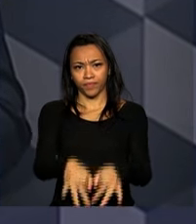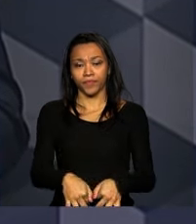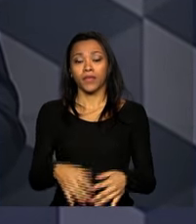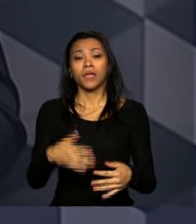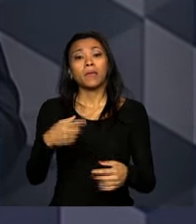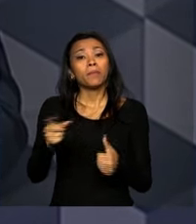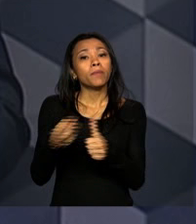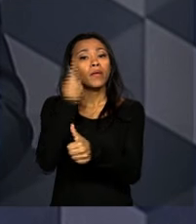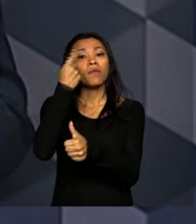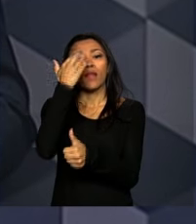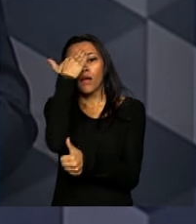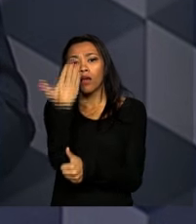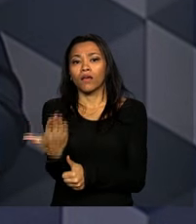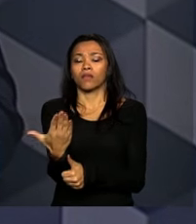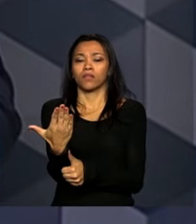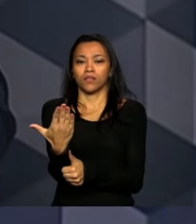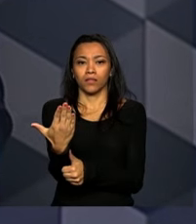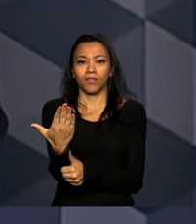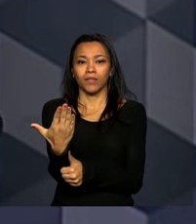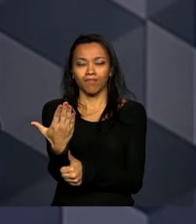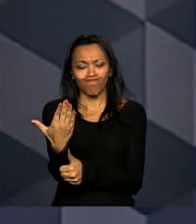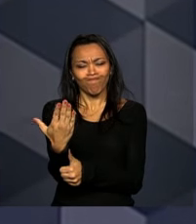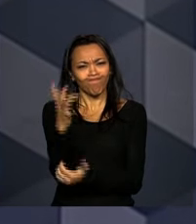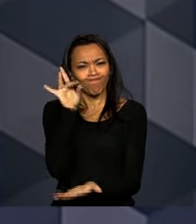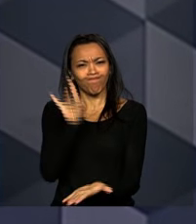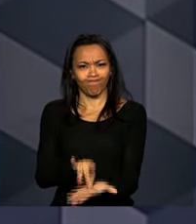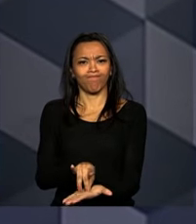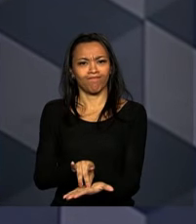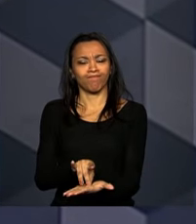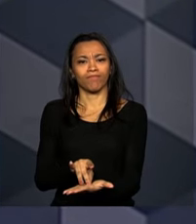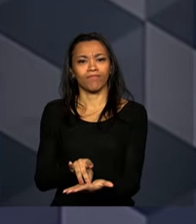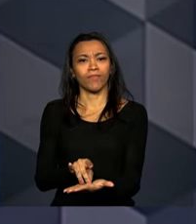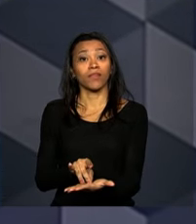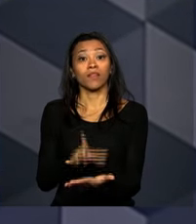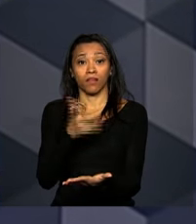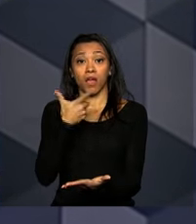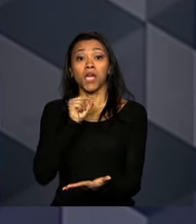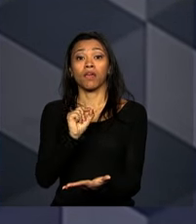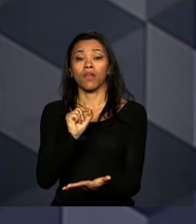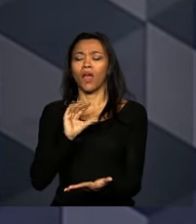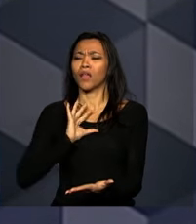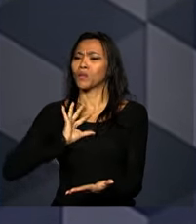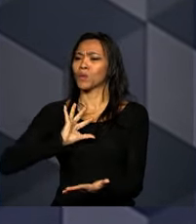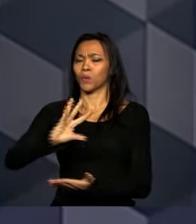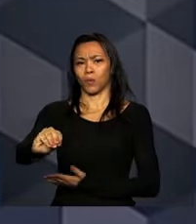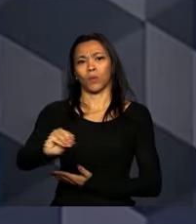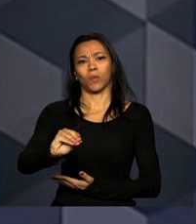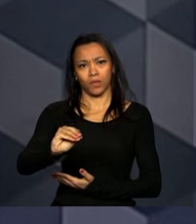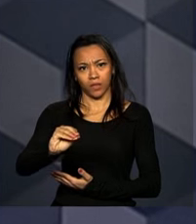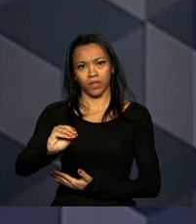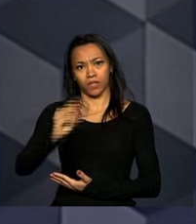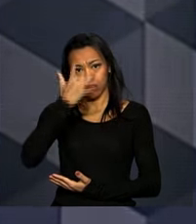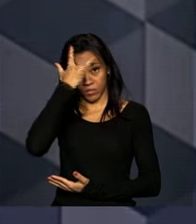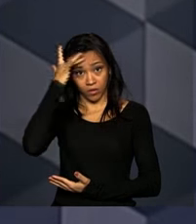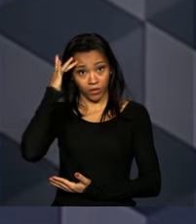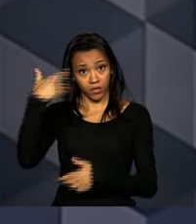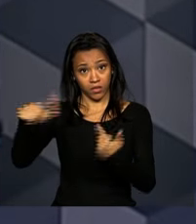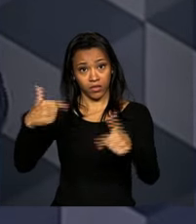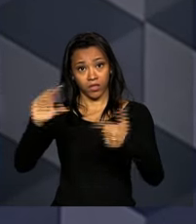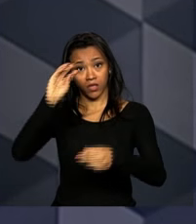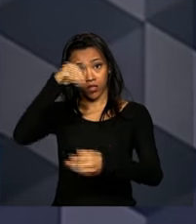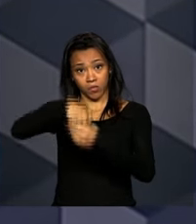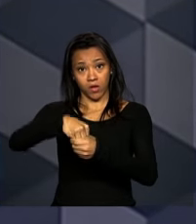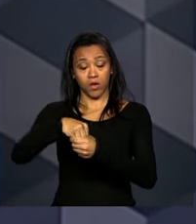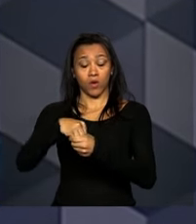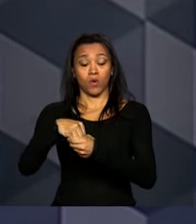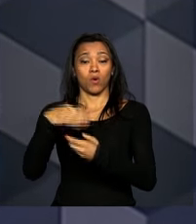agradecimento muito sincero a todos os que, sendo do Banco do Brasil